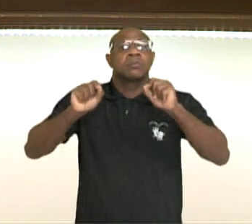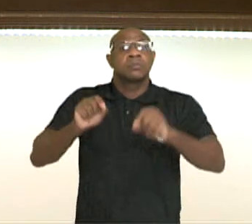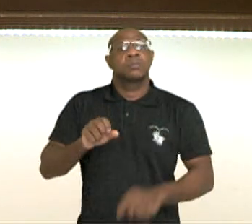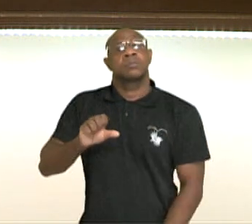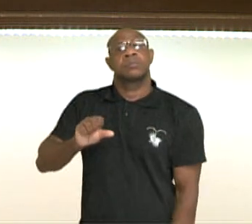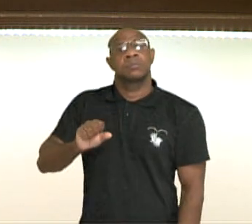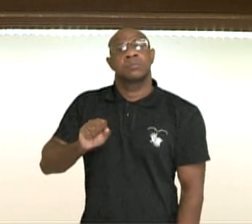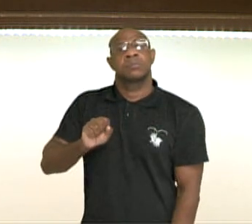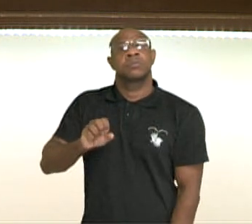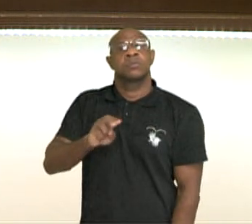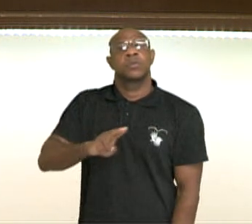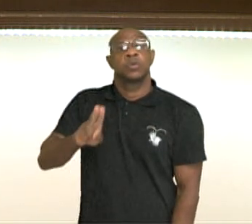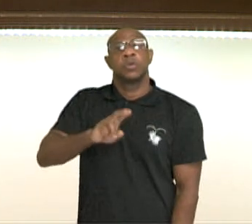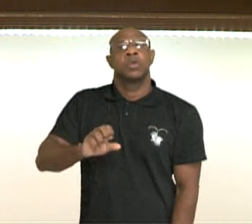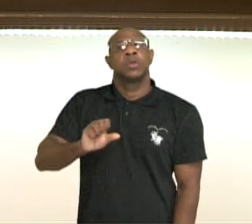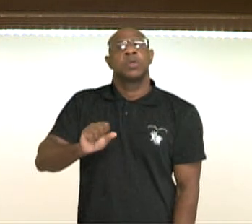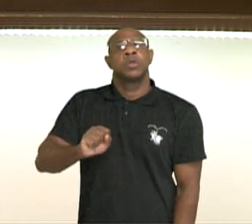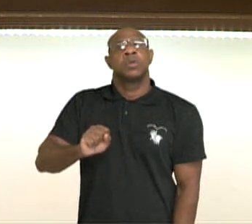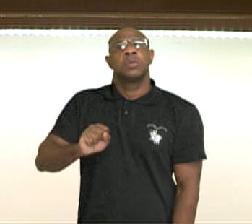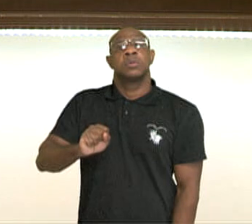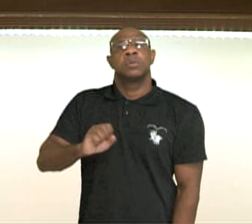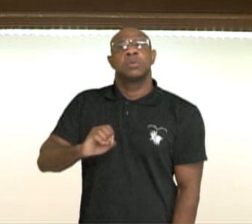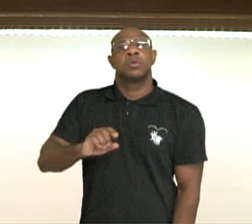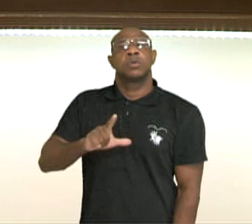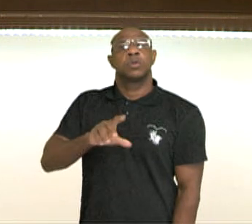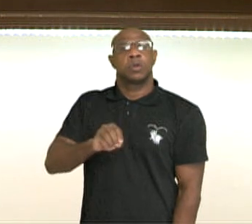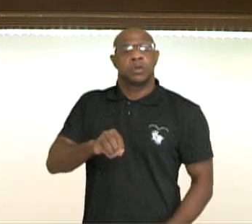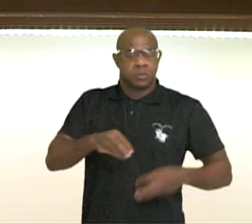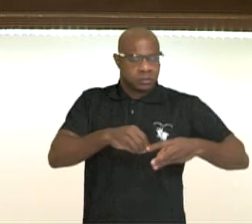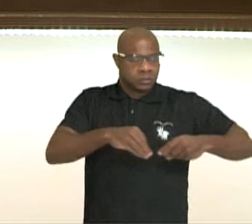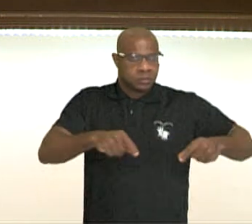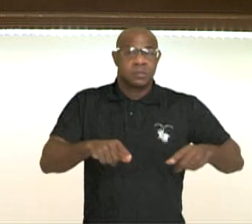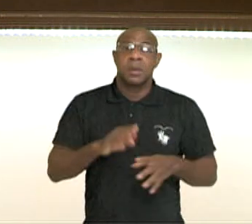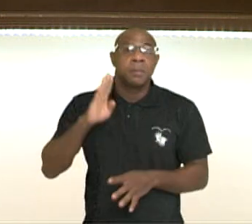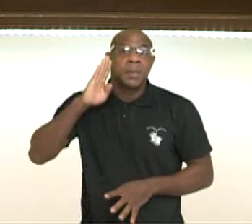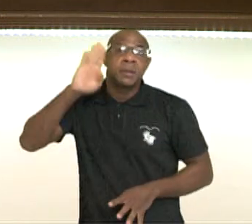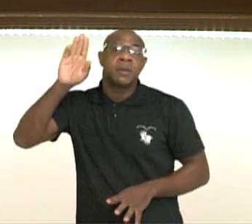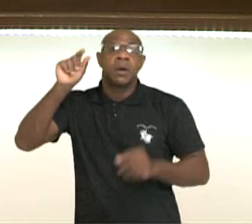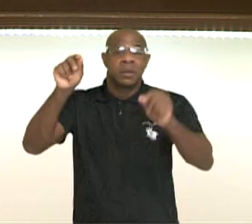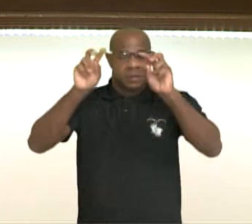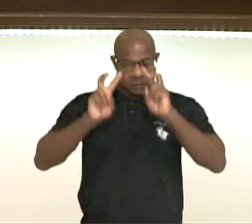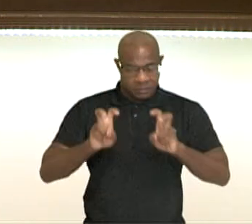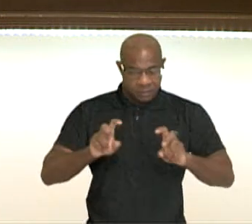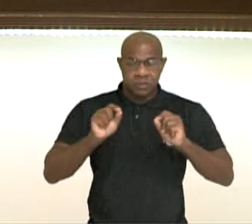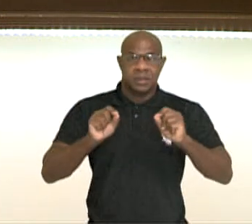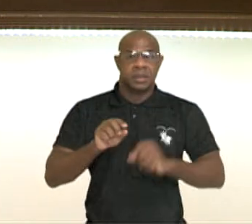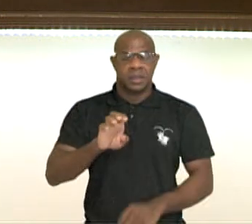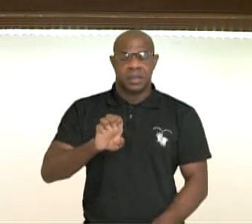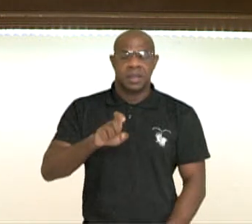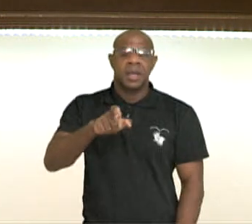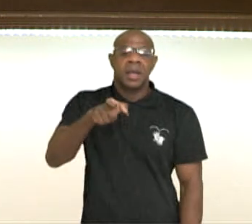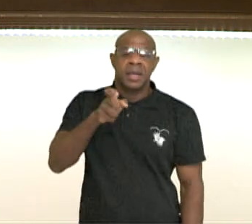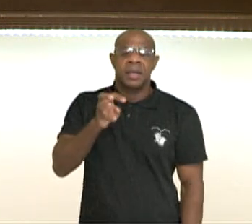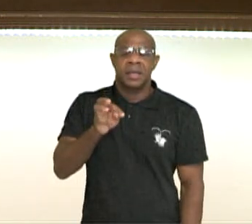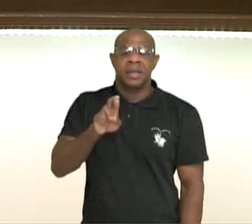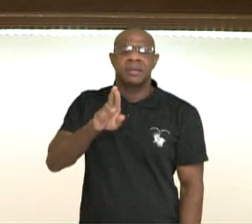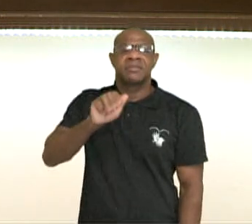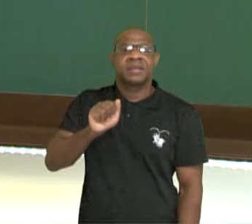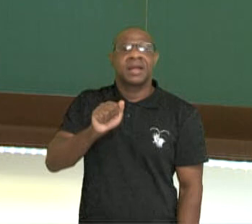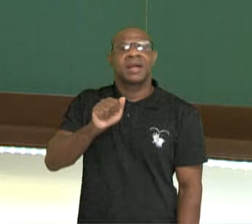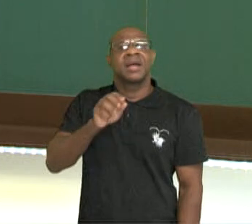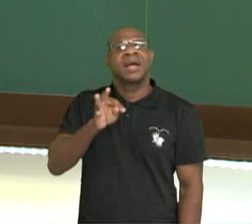especificamente do extrativismo. Você já ouviu falar dessa palavra, extrativismo? Se nunca ouviu